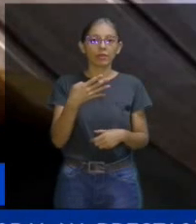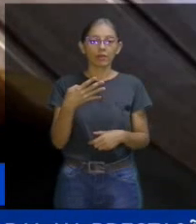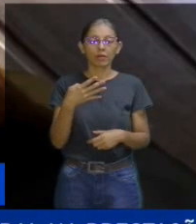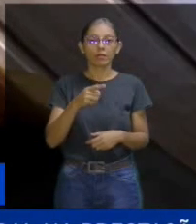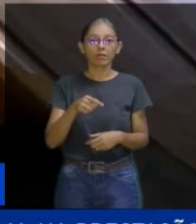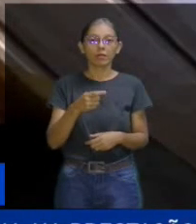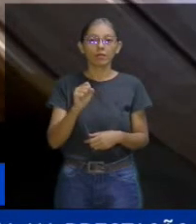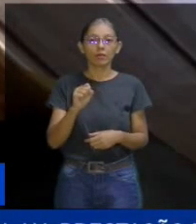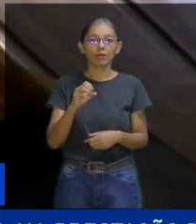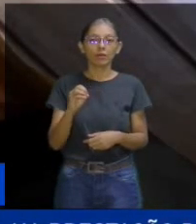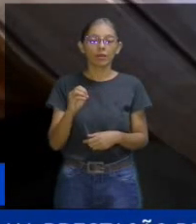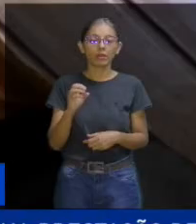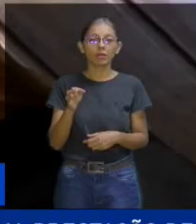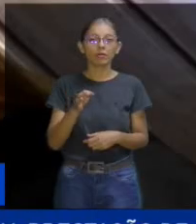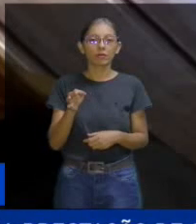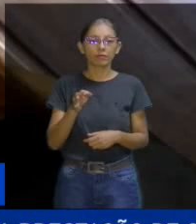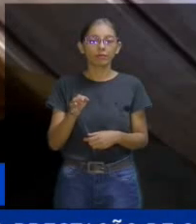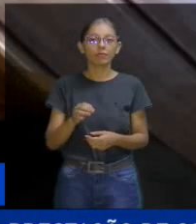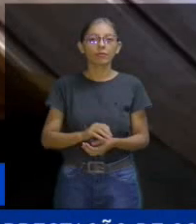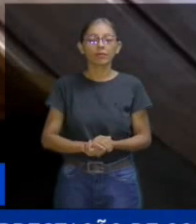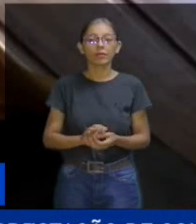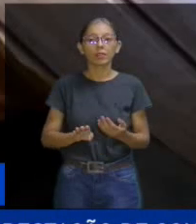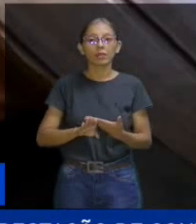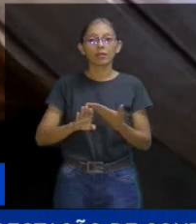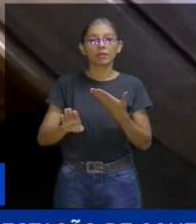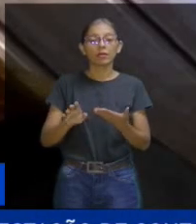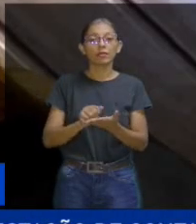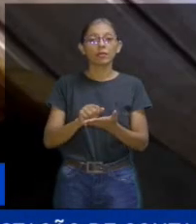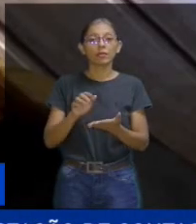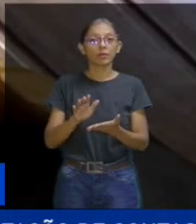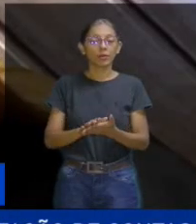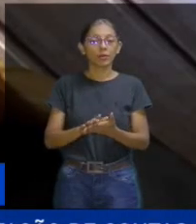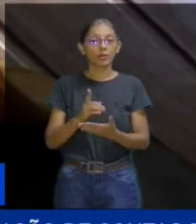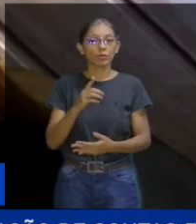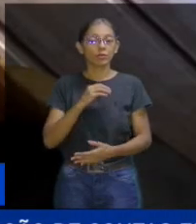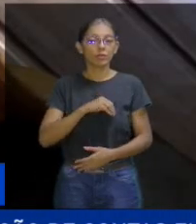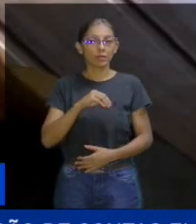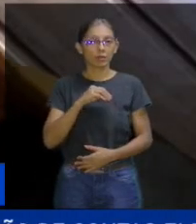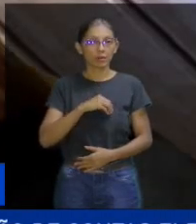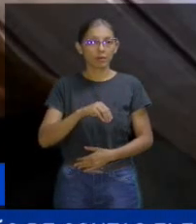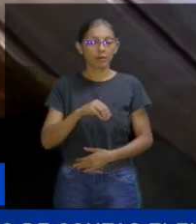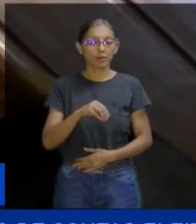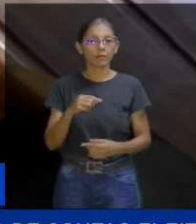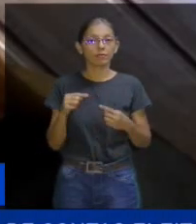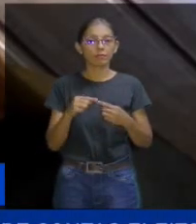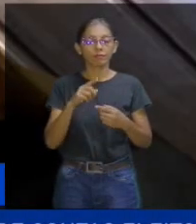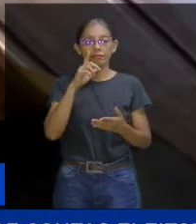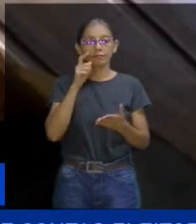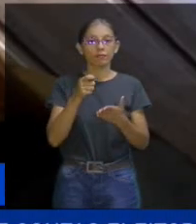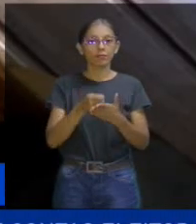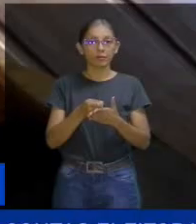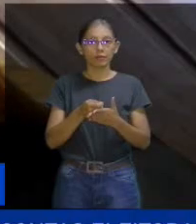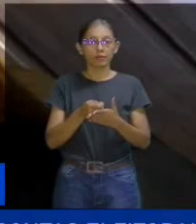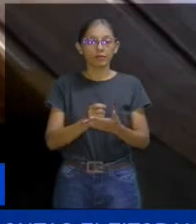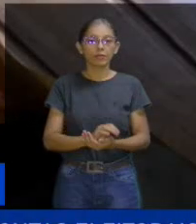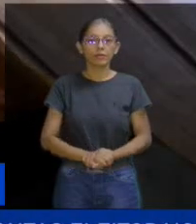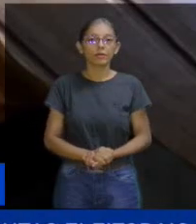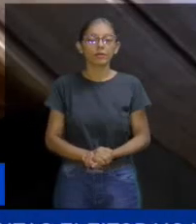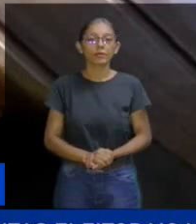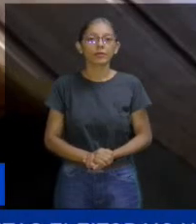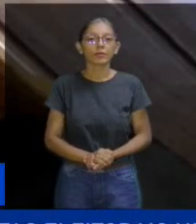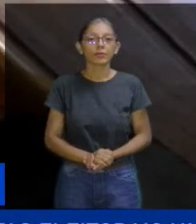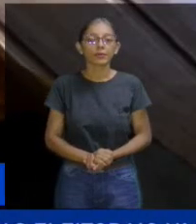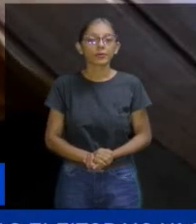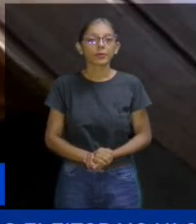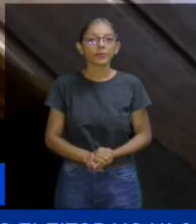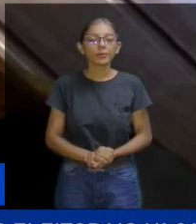34,80 ao Tesouro Nacional e afastar a multa de um salário mínimo que foi imposta pela decisão em razão da ausência de caráter protelatório nos